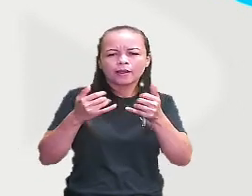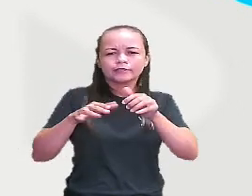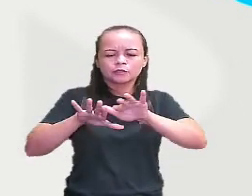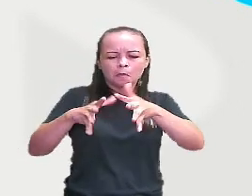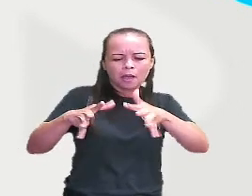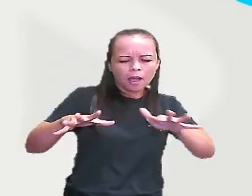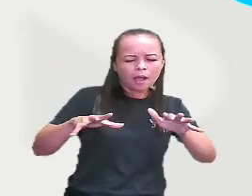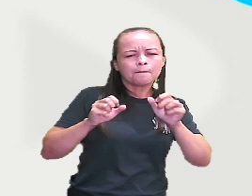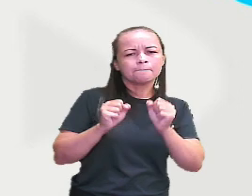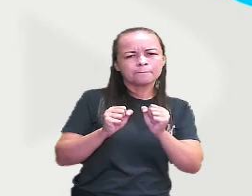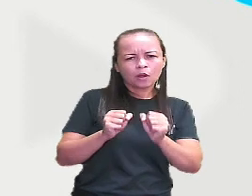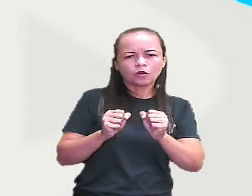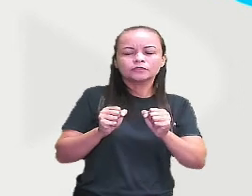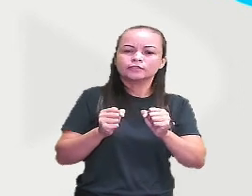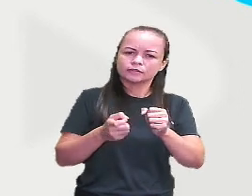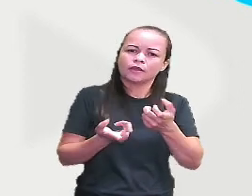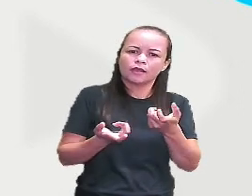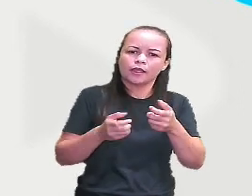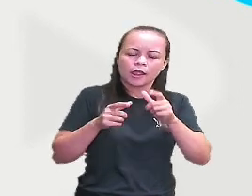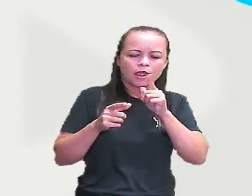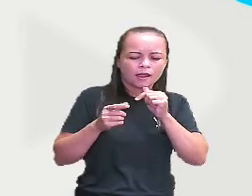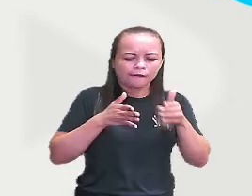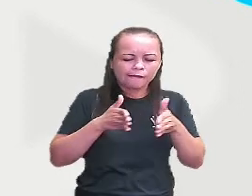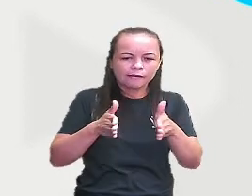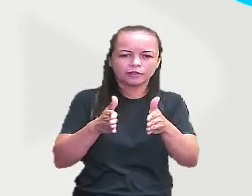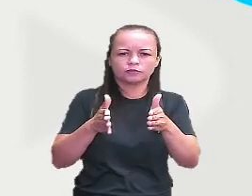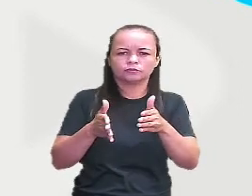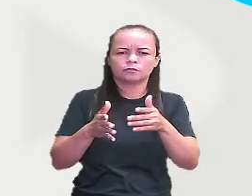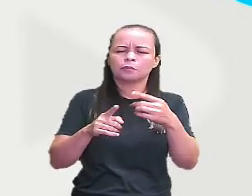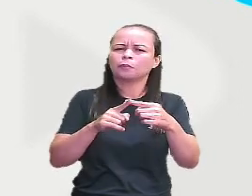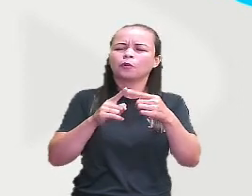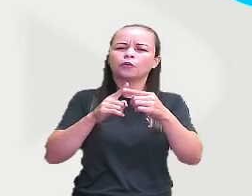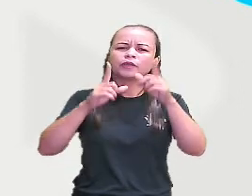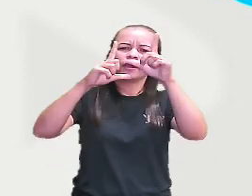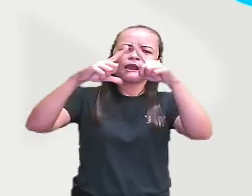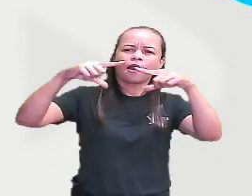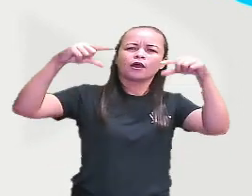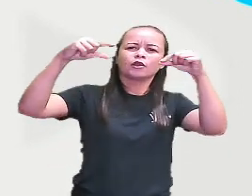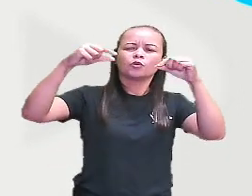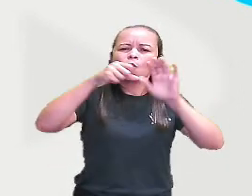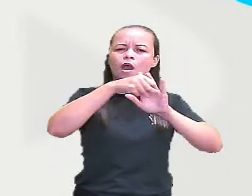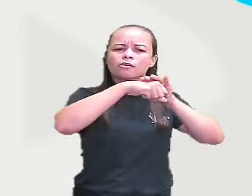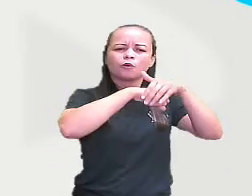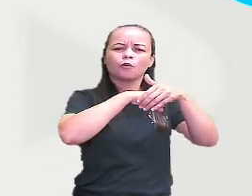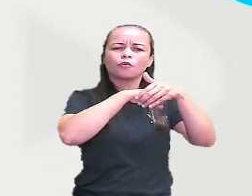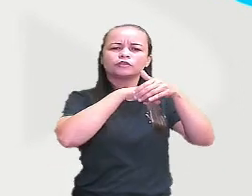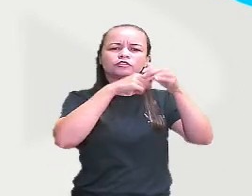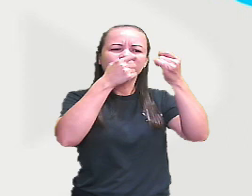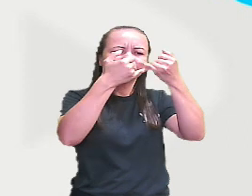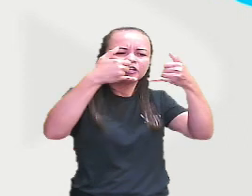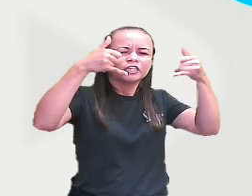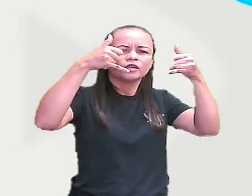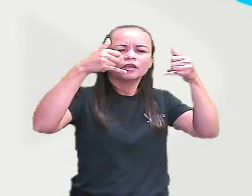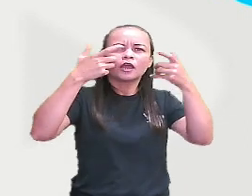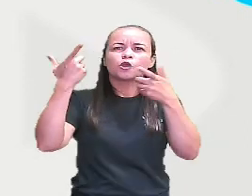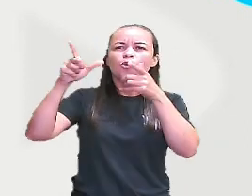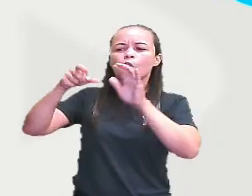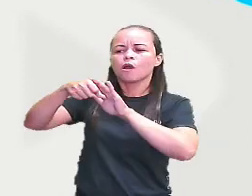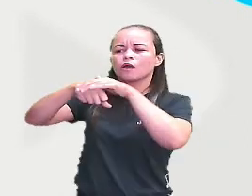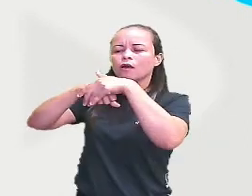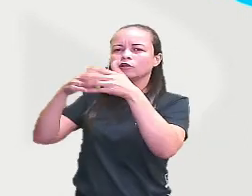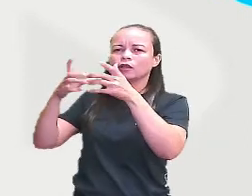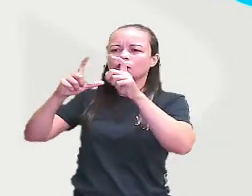que numa noite a lua é tão pequena e fininha e em outra noite ela fica tão redonda e